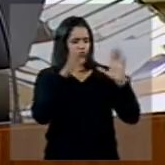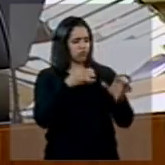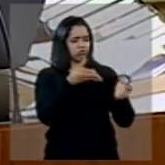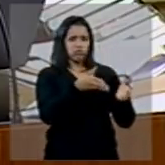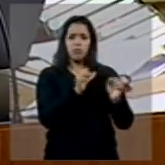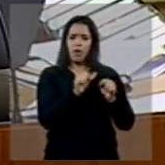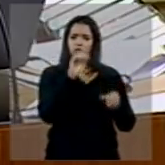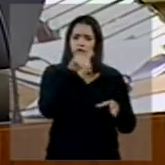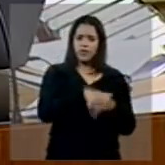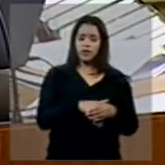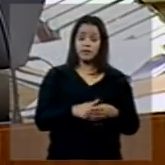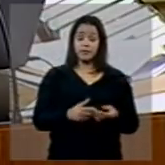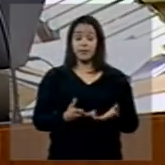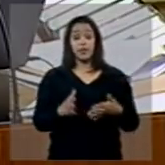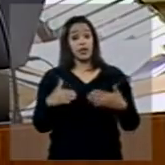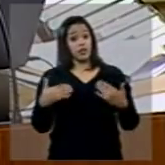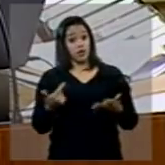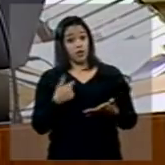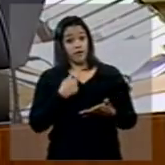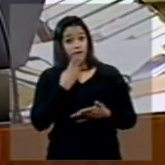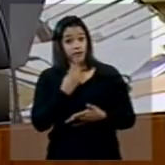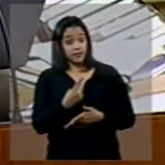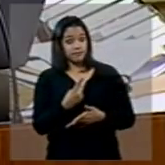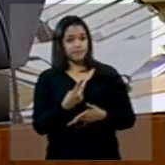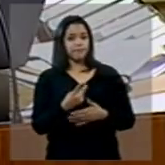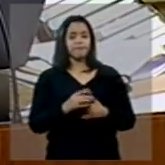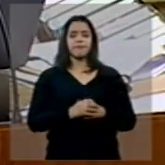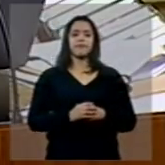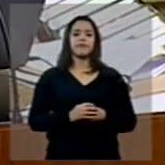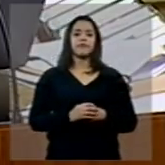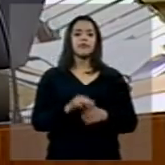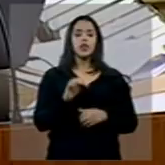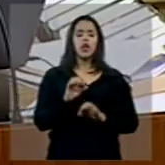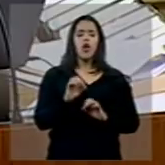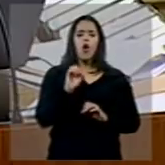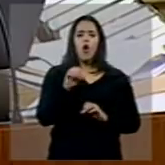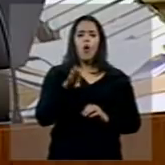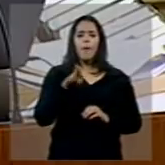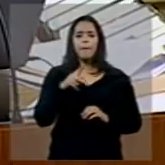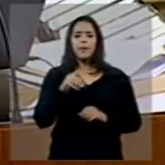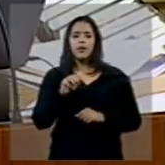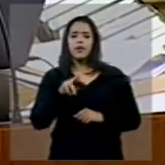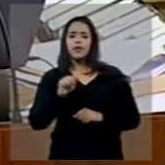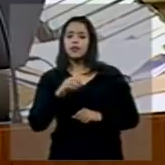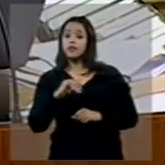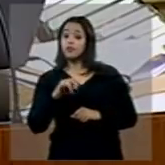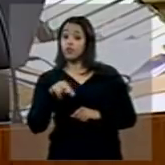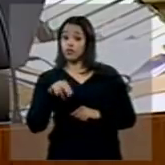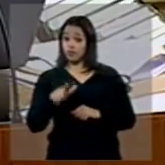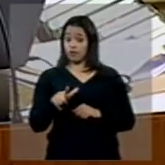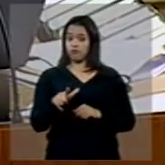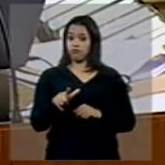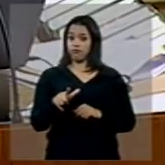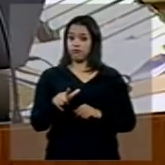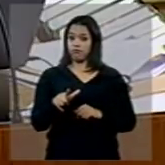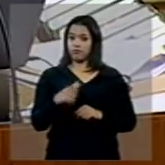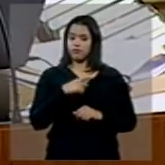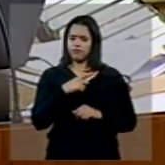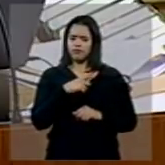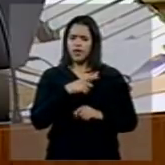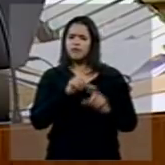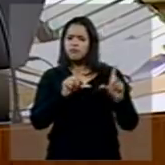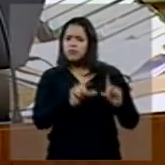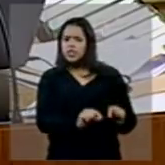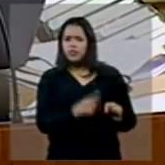maneira. Digo, então, senhor presidente, que óbices de natureza operacional ou financeira, de resto mínimos, diante